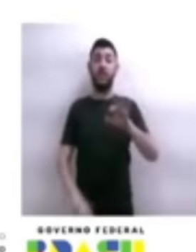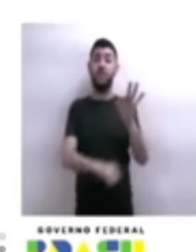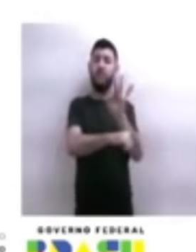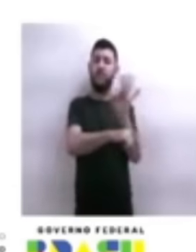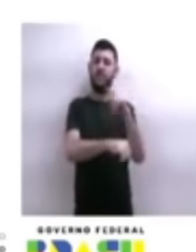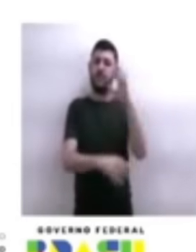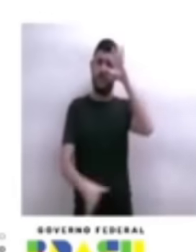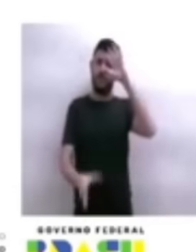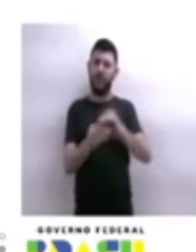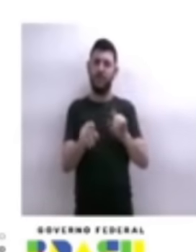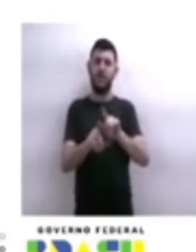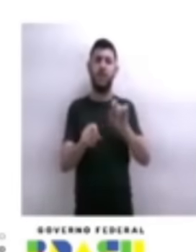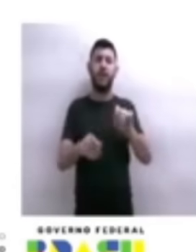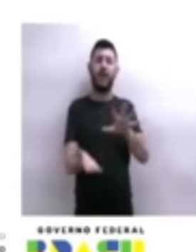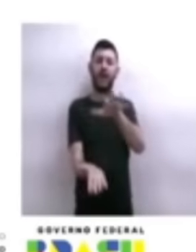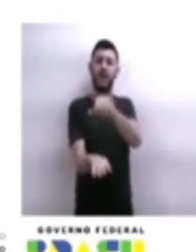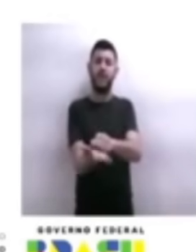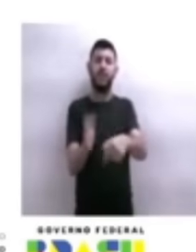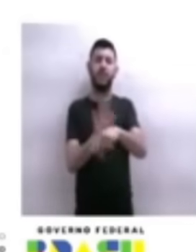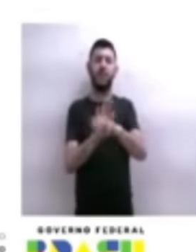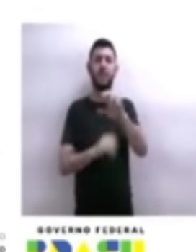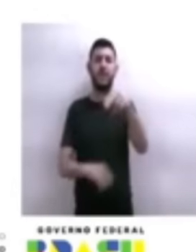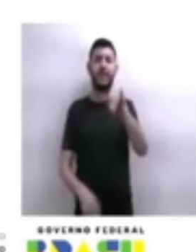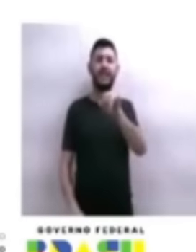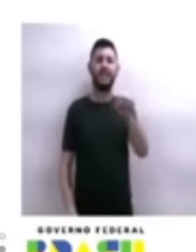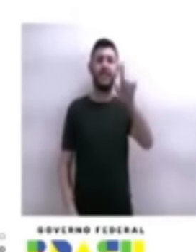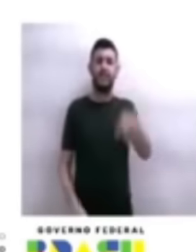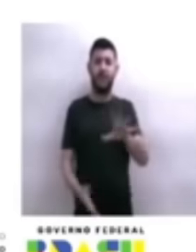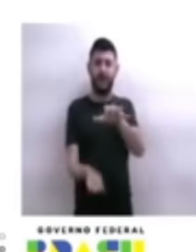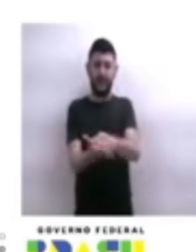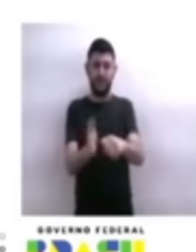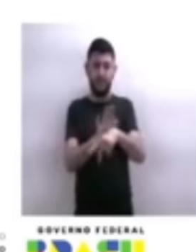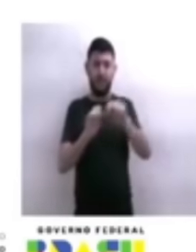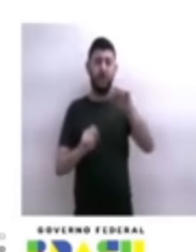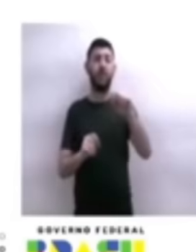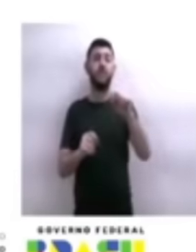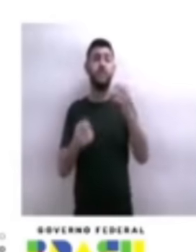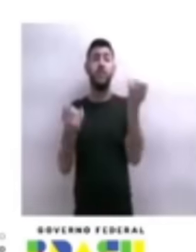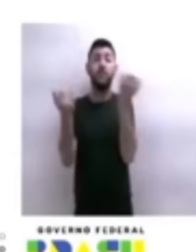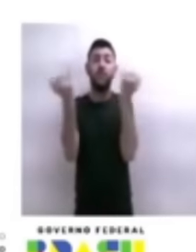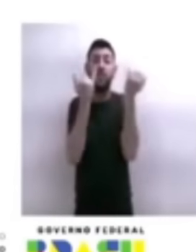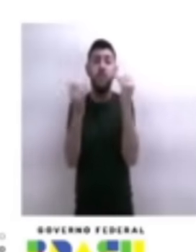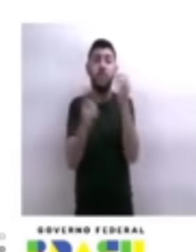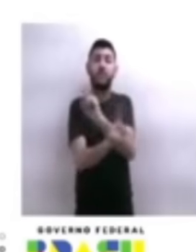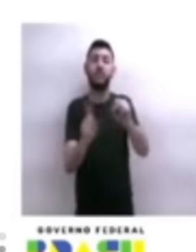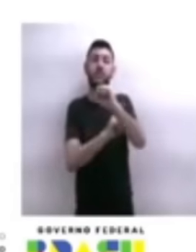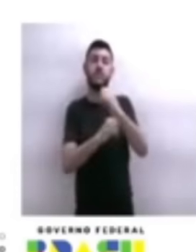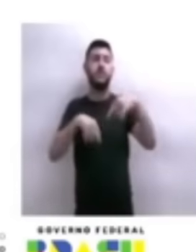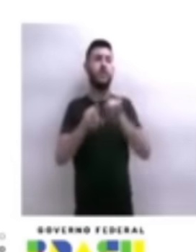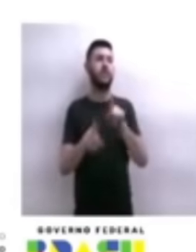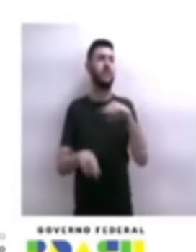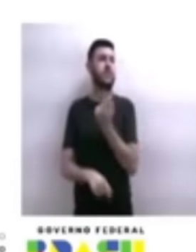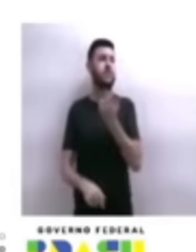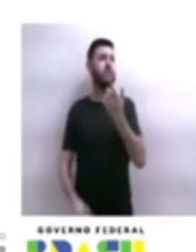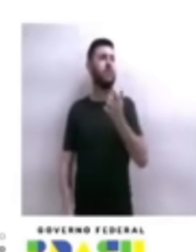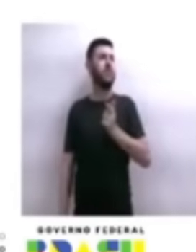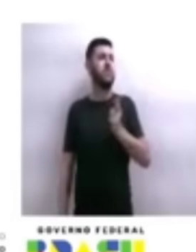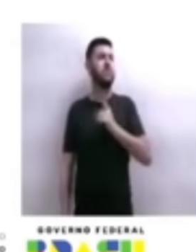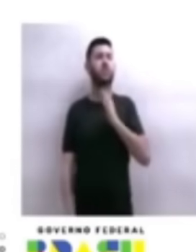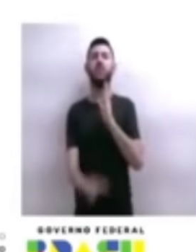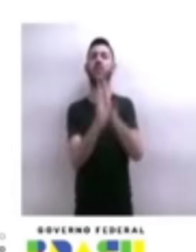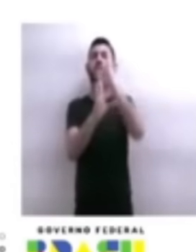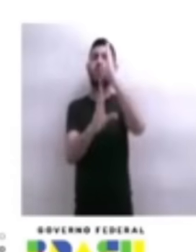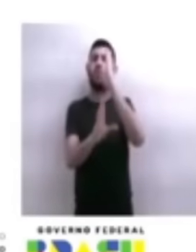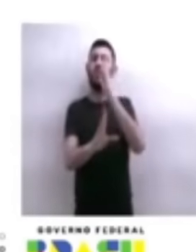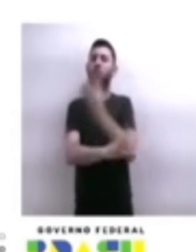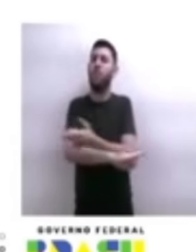Cadastro Nacional de Informações Sociais, o CNIS. A averiguação cadastral, como a gente já vem falando nesses encontros, é